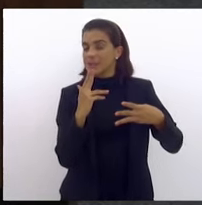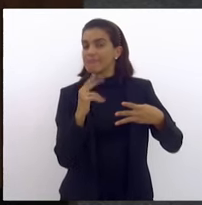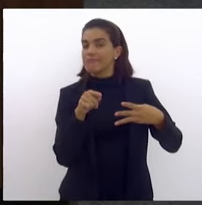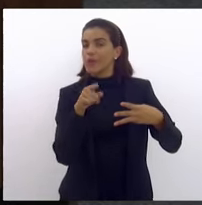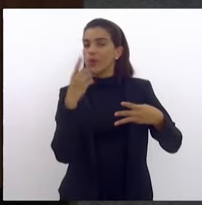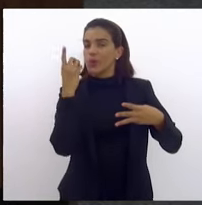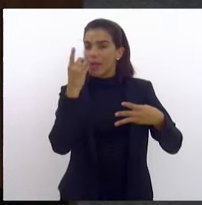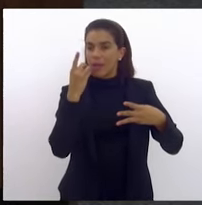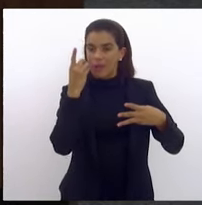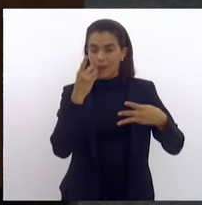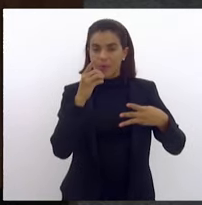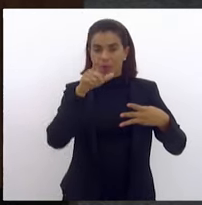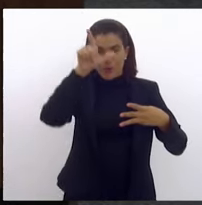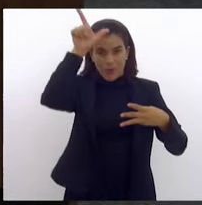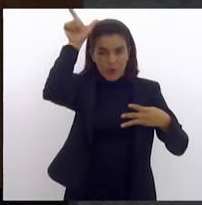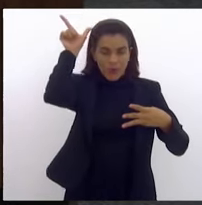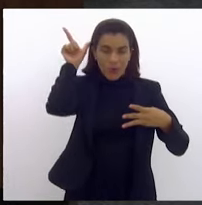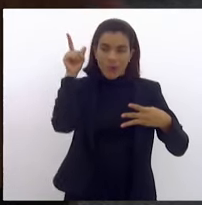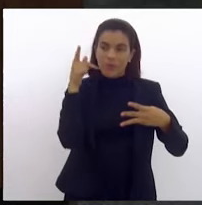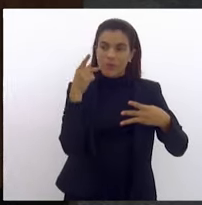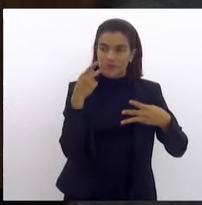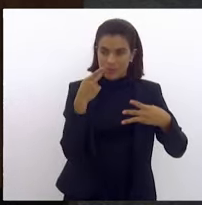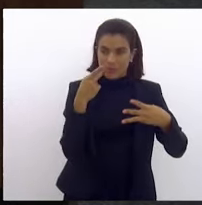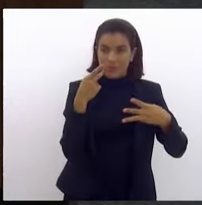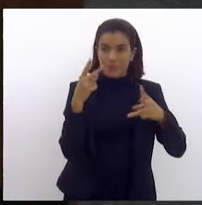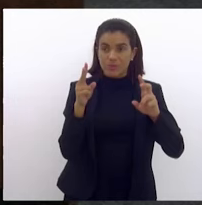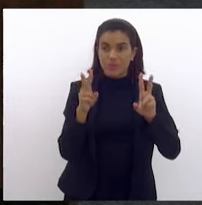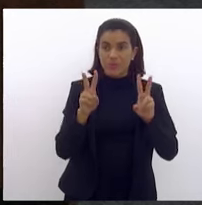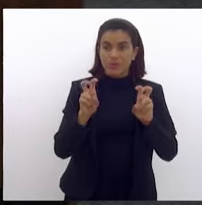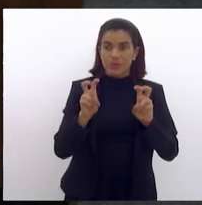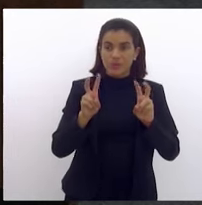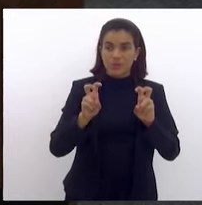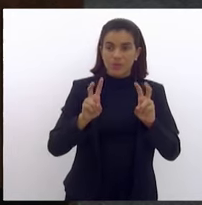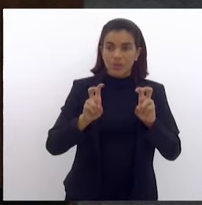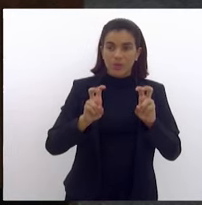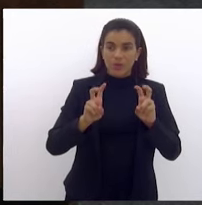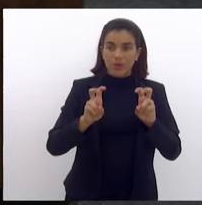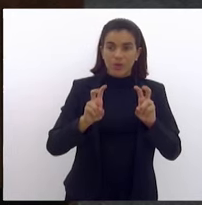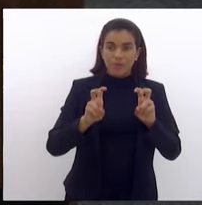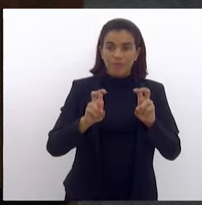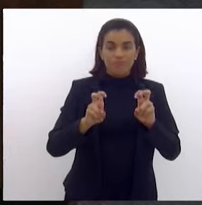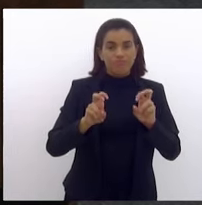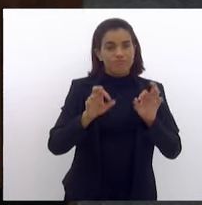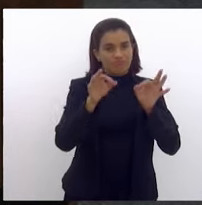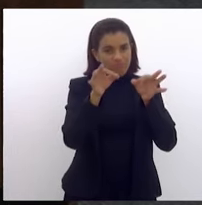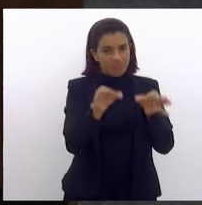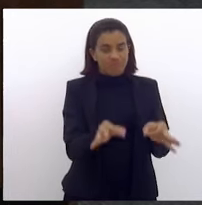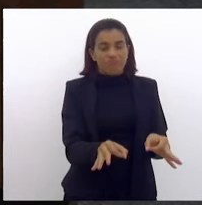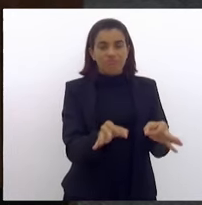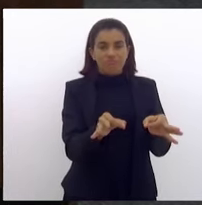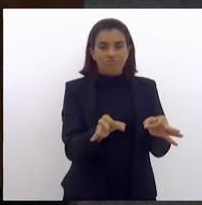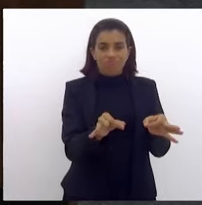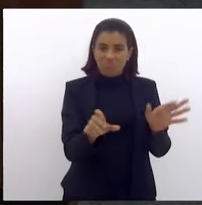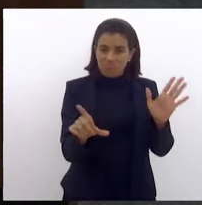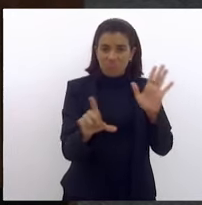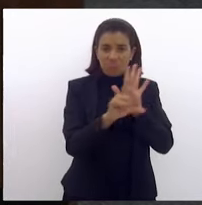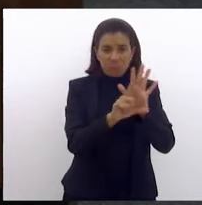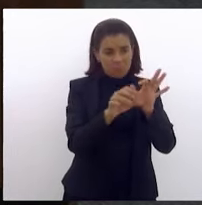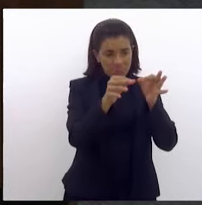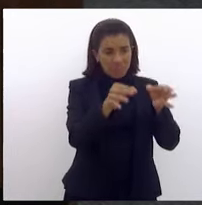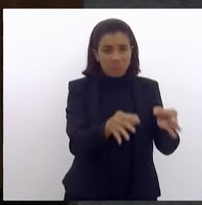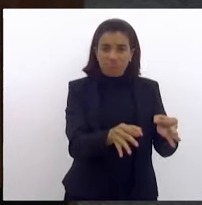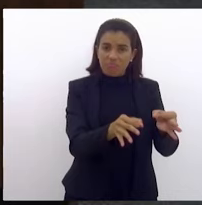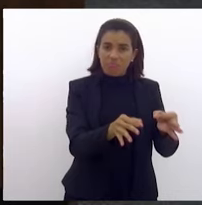do deputado Luiz Paulo no que diz respeito à legalidade dessa